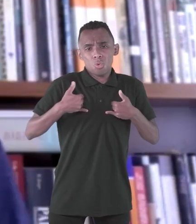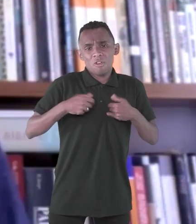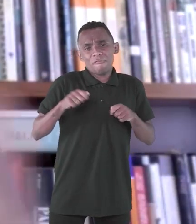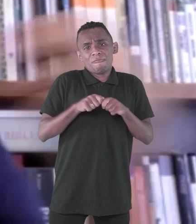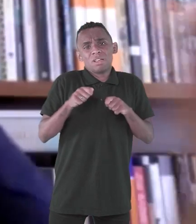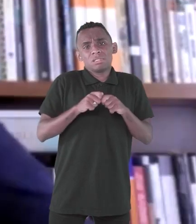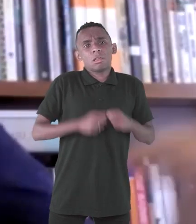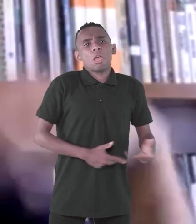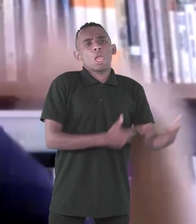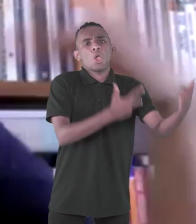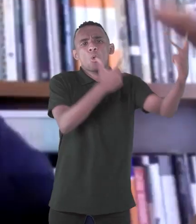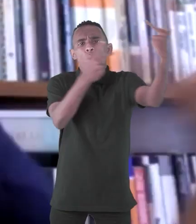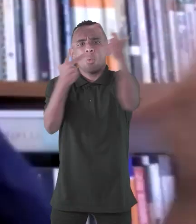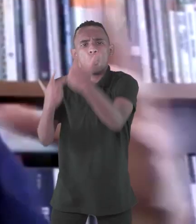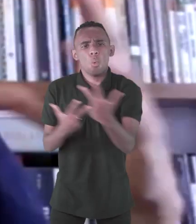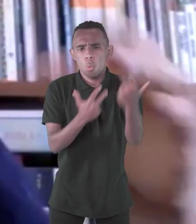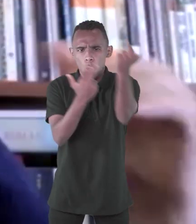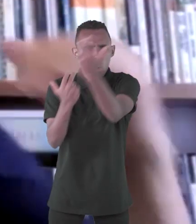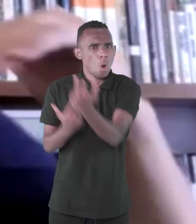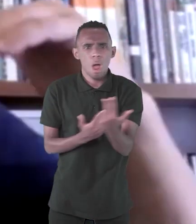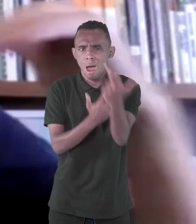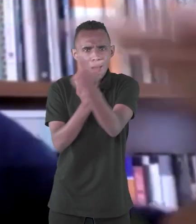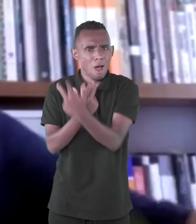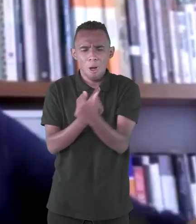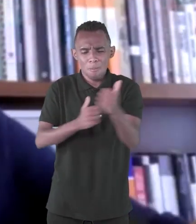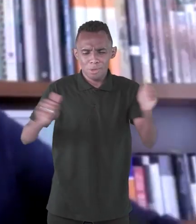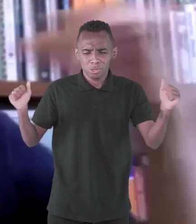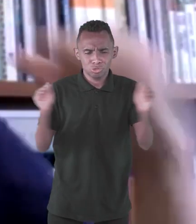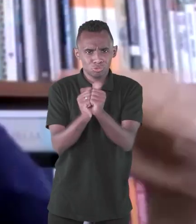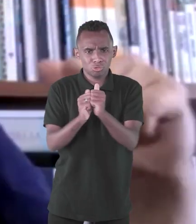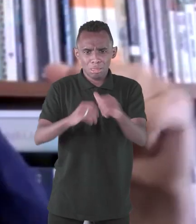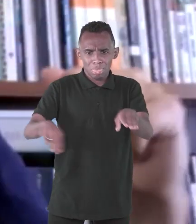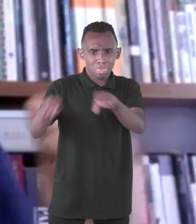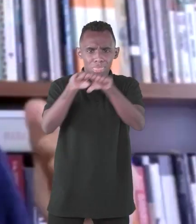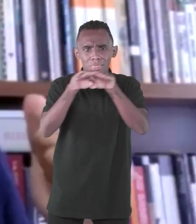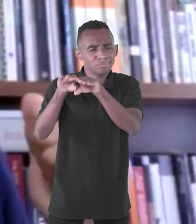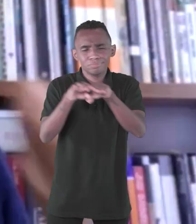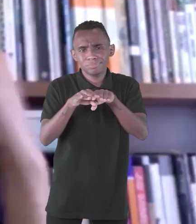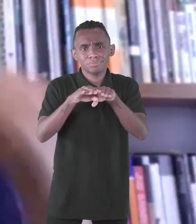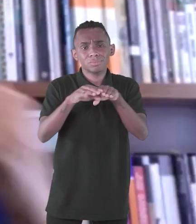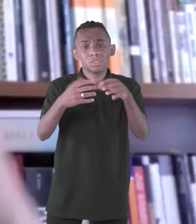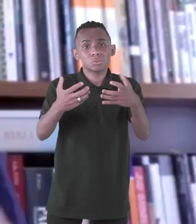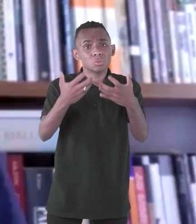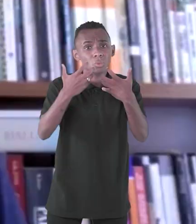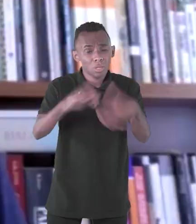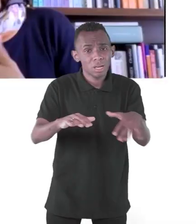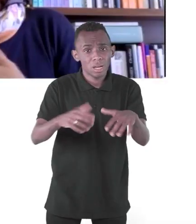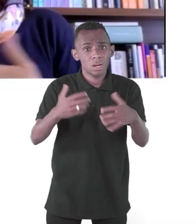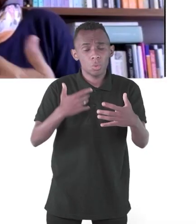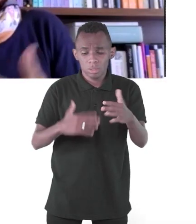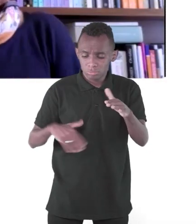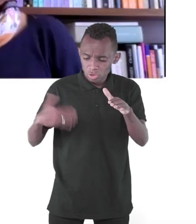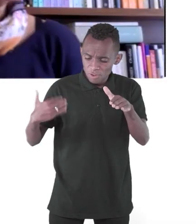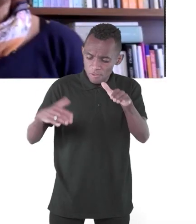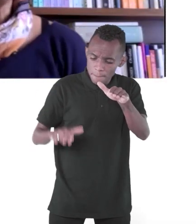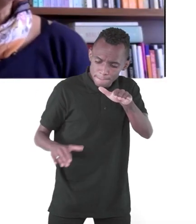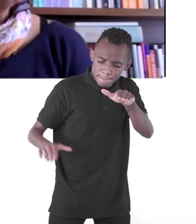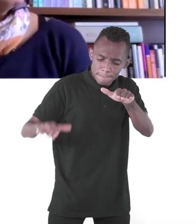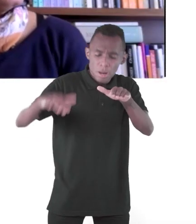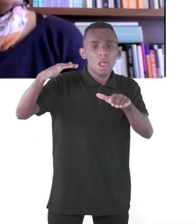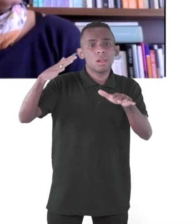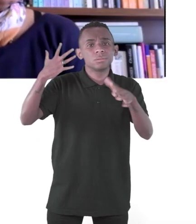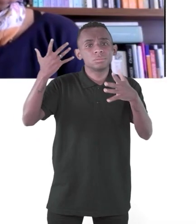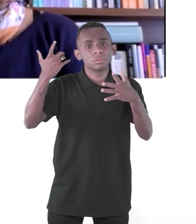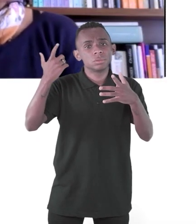vaidade de fazer o que todo mundo está fazendo para poder surfar a mesma onda. Não admito isso. Eu acho que a gente tem